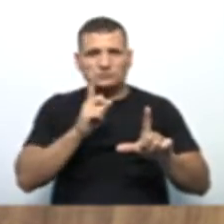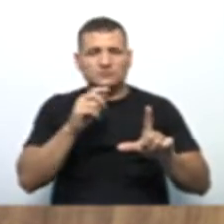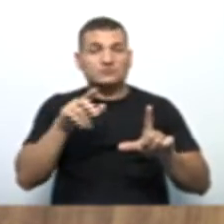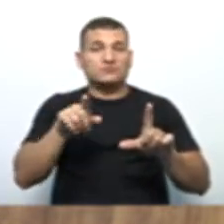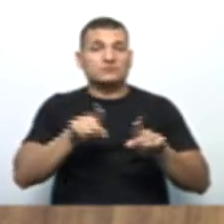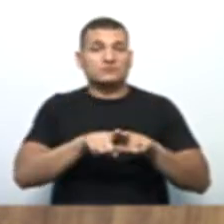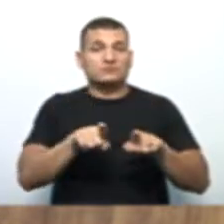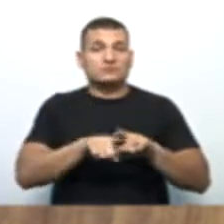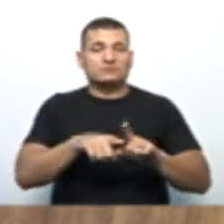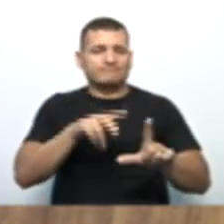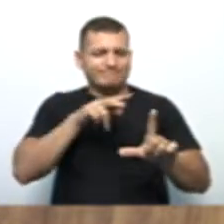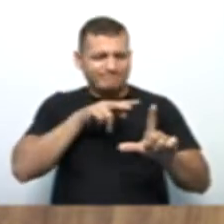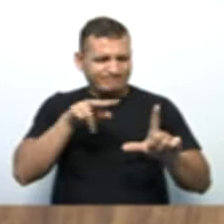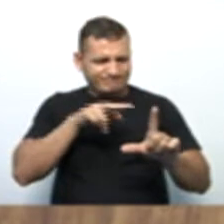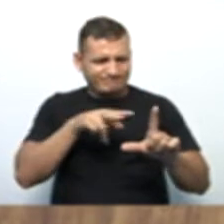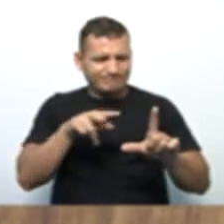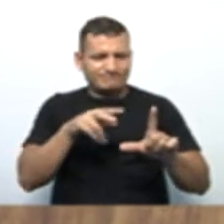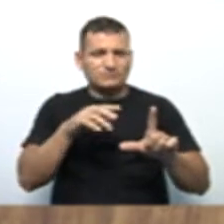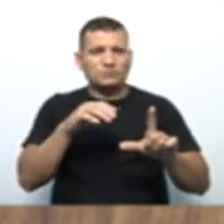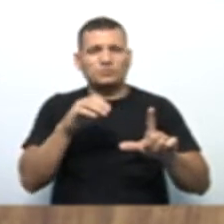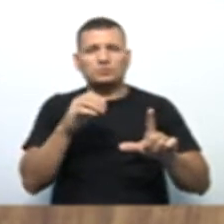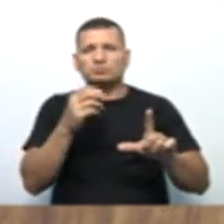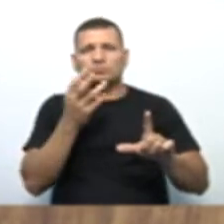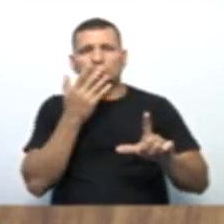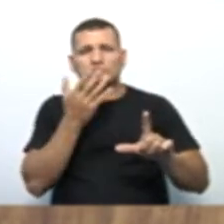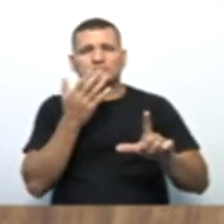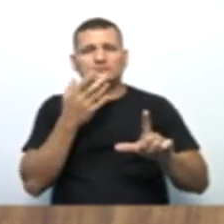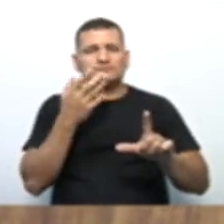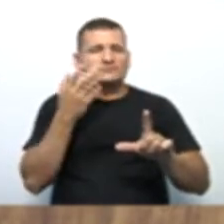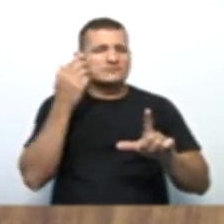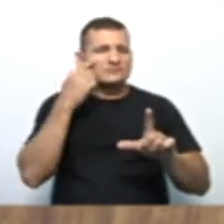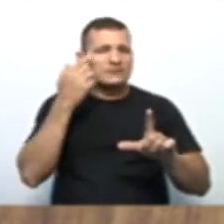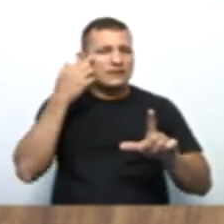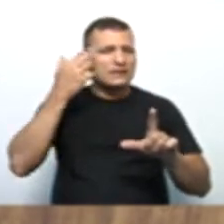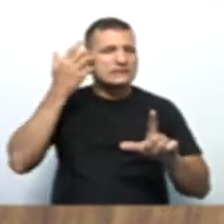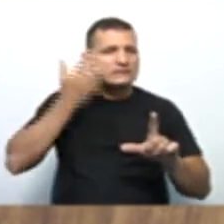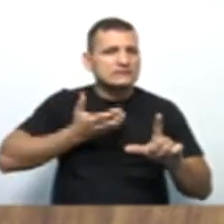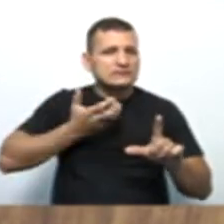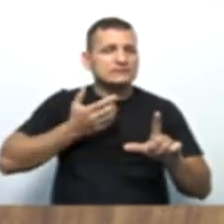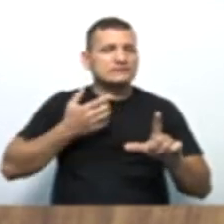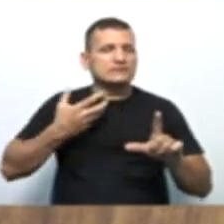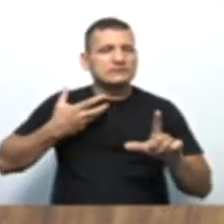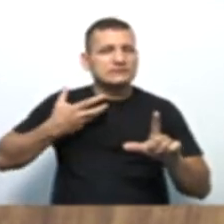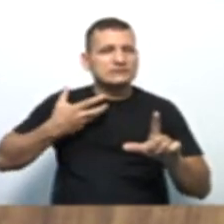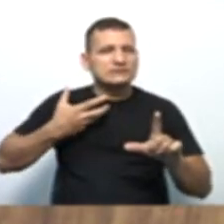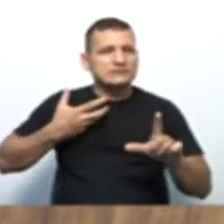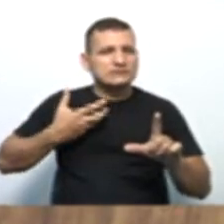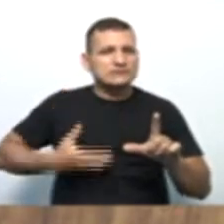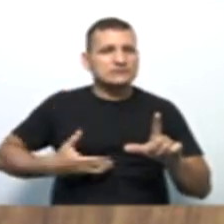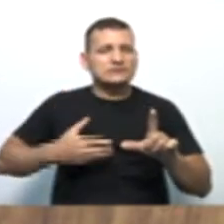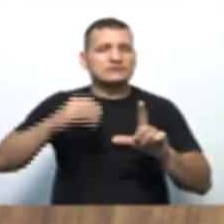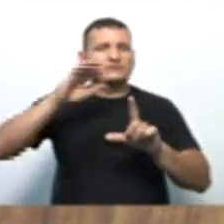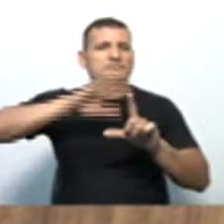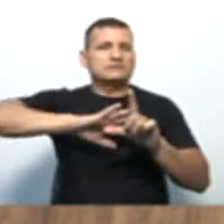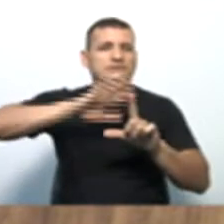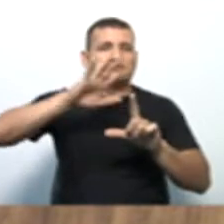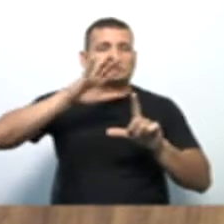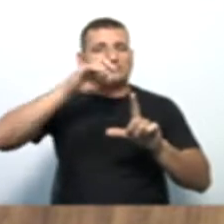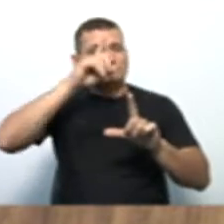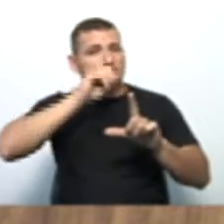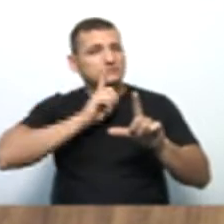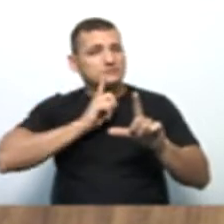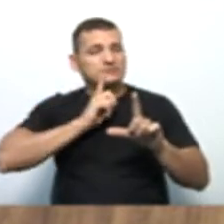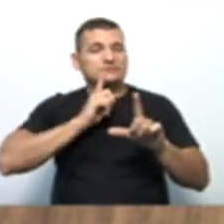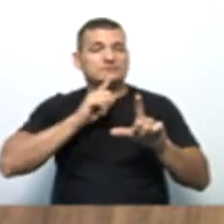cores cansativa sou como a gente vai ver daqui a pouco o fundo fundo amarelo com a letra vermelha